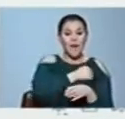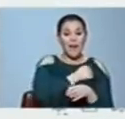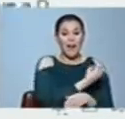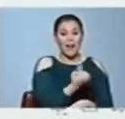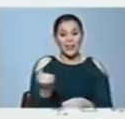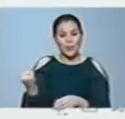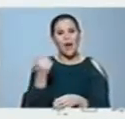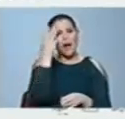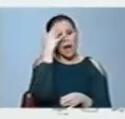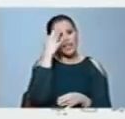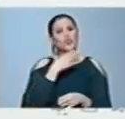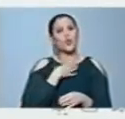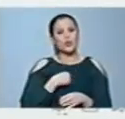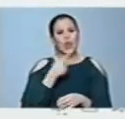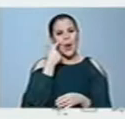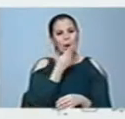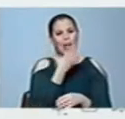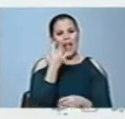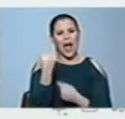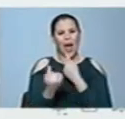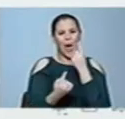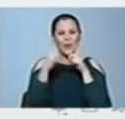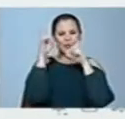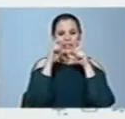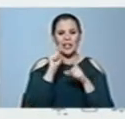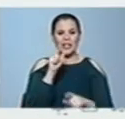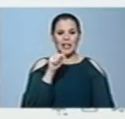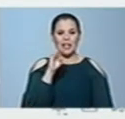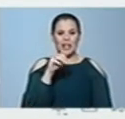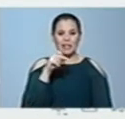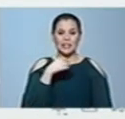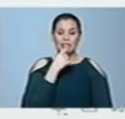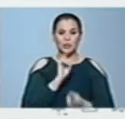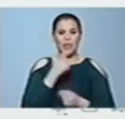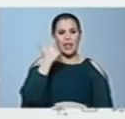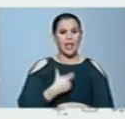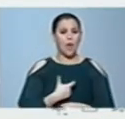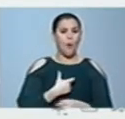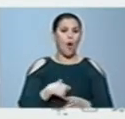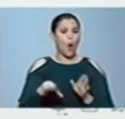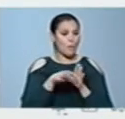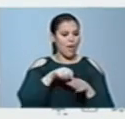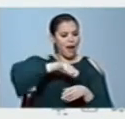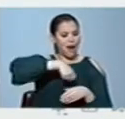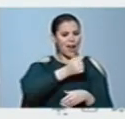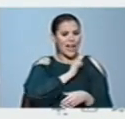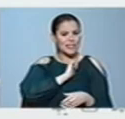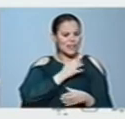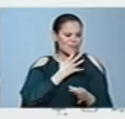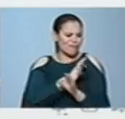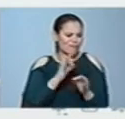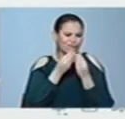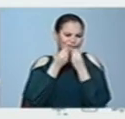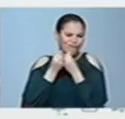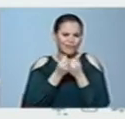parece nos custaram vamos ver aqui então algumas das fotos elsa rovayo lulistas não existe fiz a receita ficou ótimo o caramel da